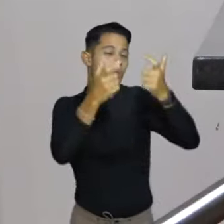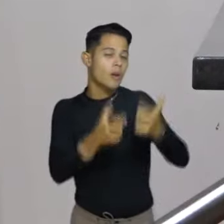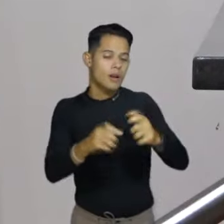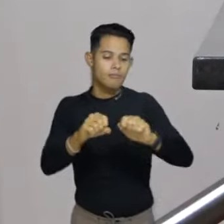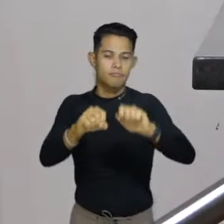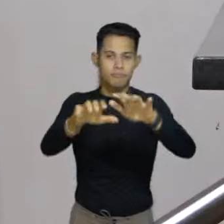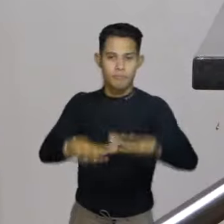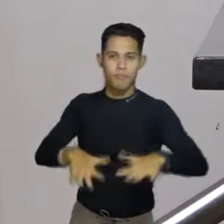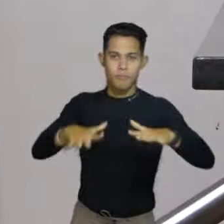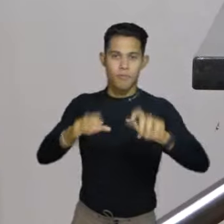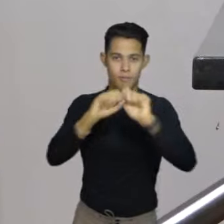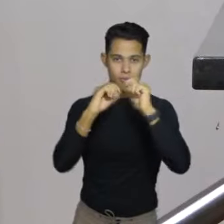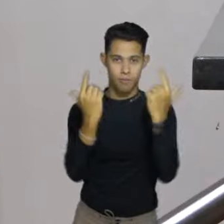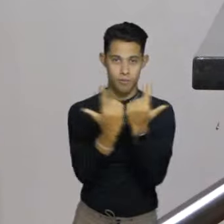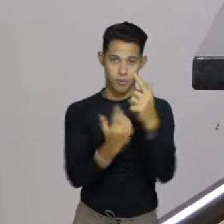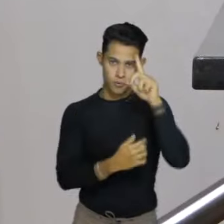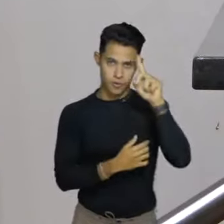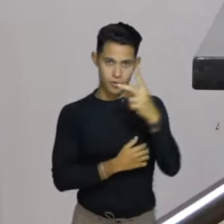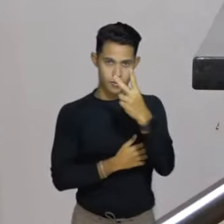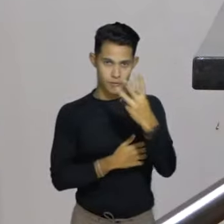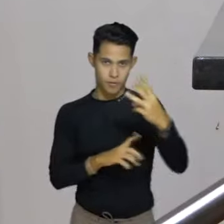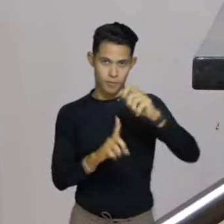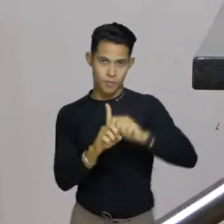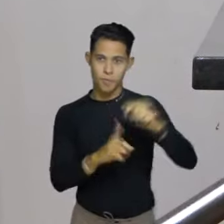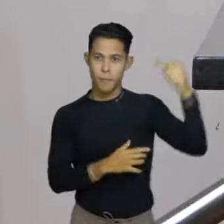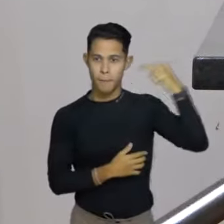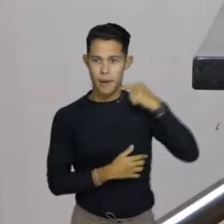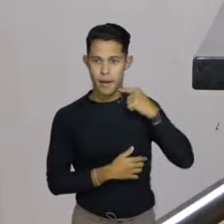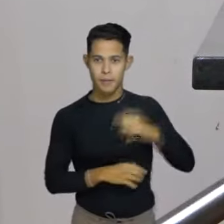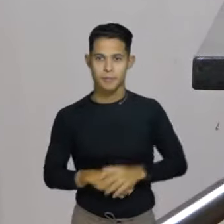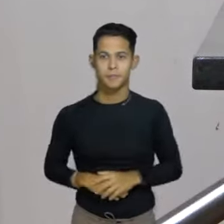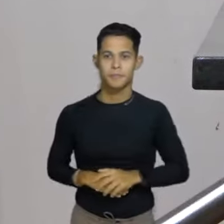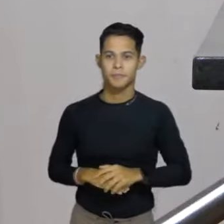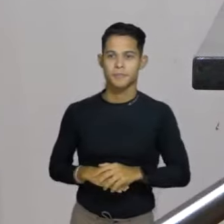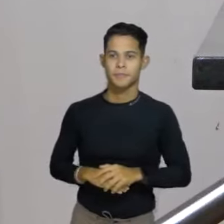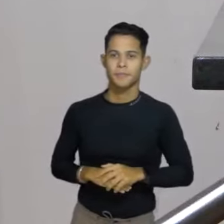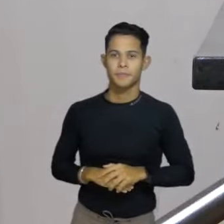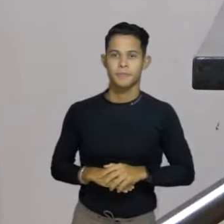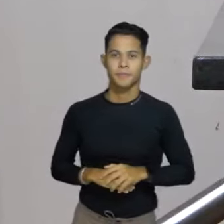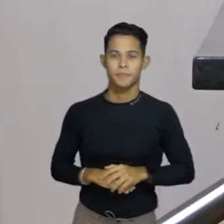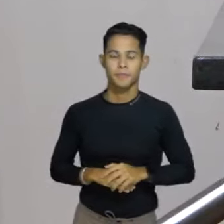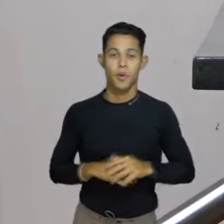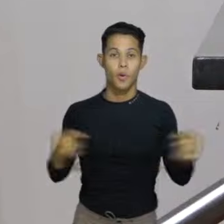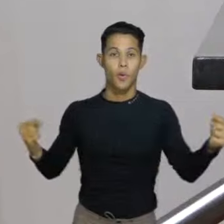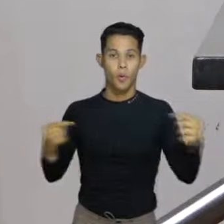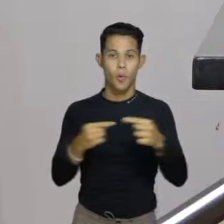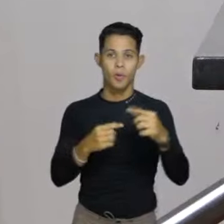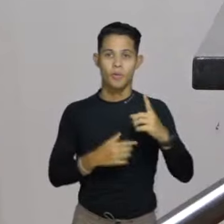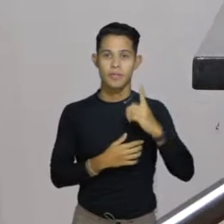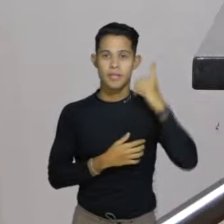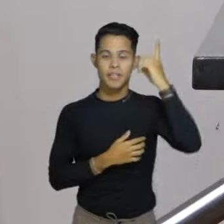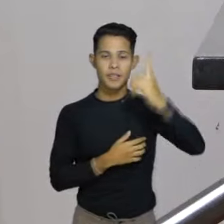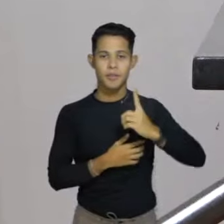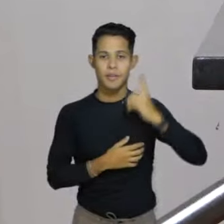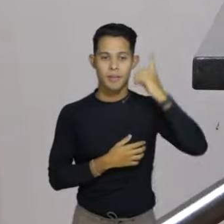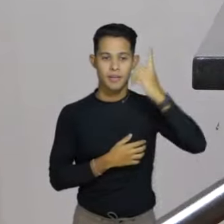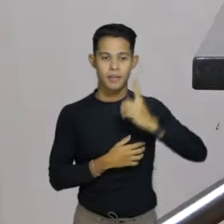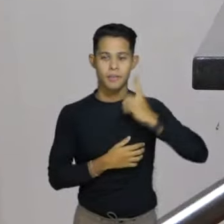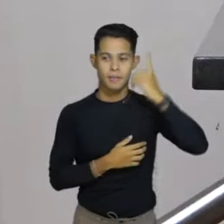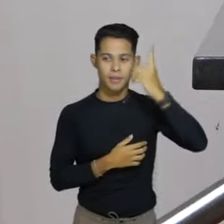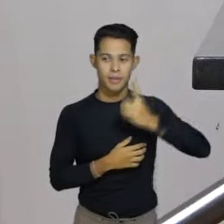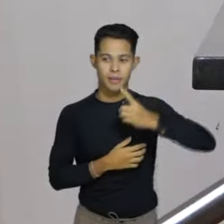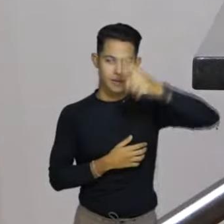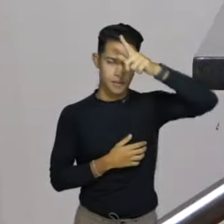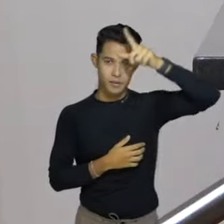eh dia 23 de Maio Tá certo e para corroborar com o deputado Sargento Lima que que falou aqui um